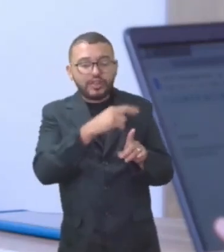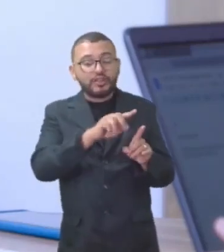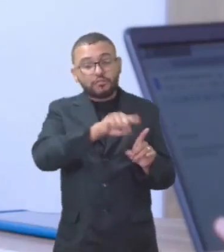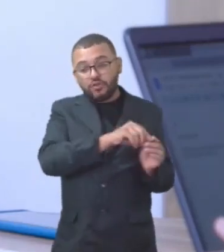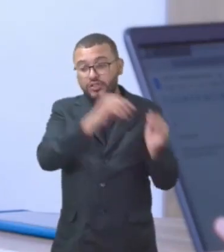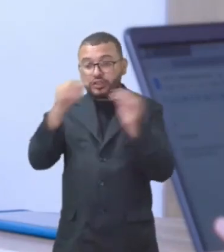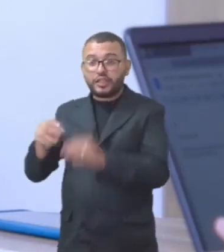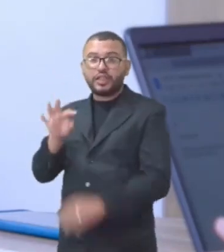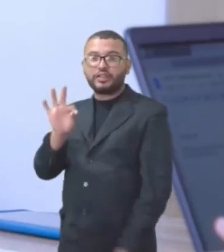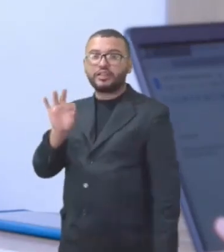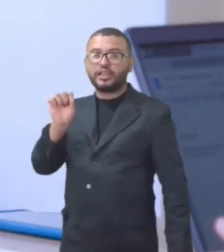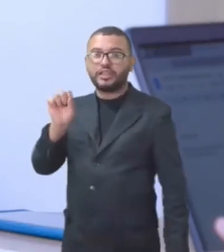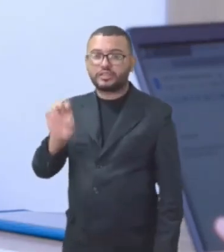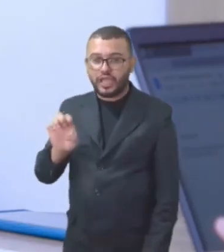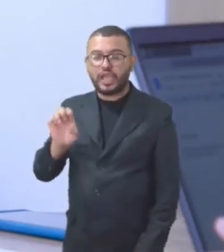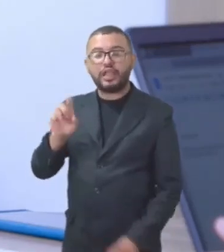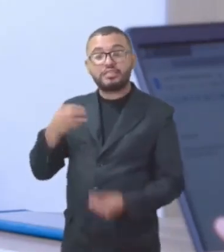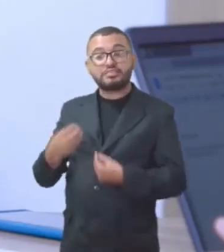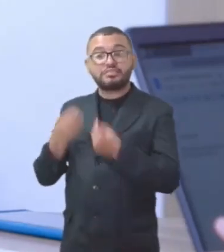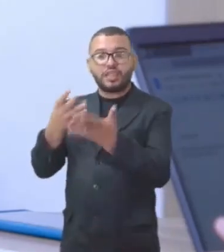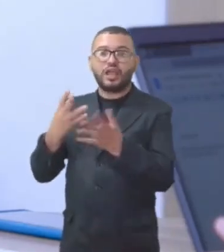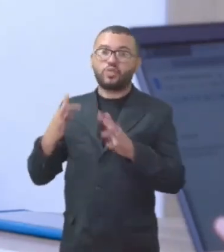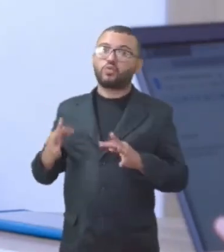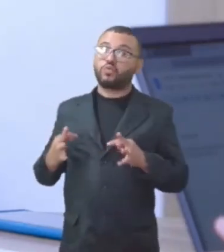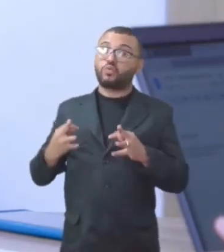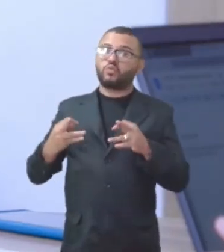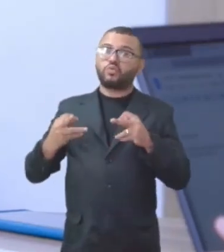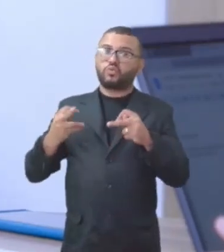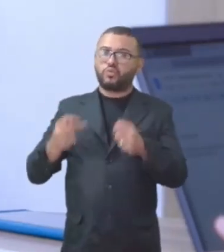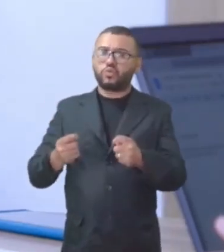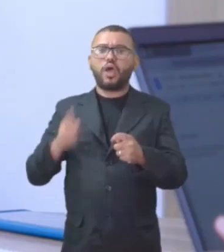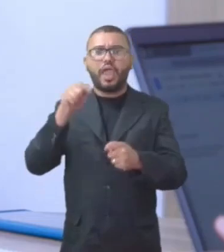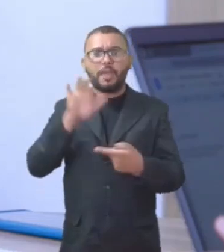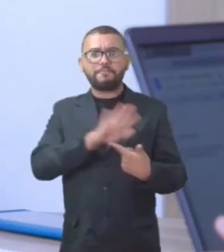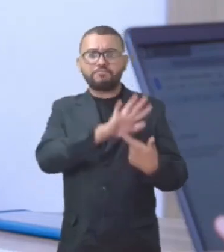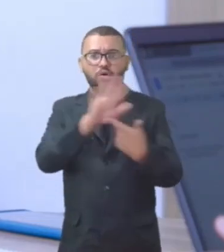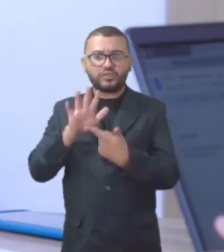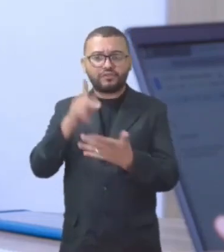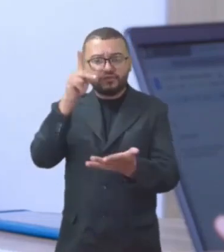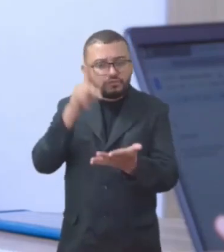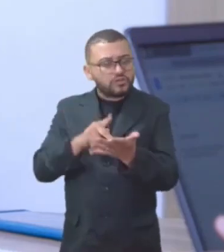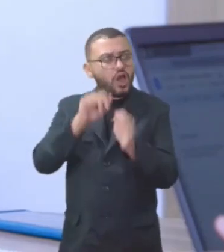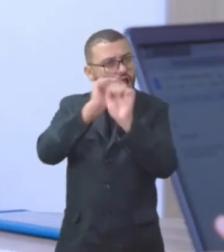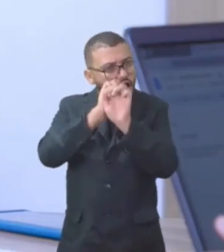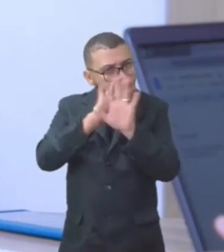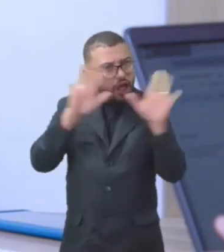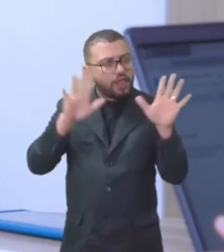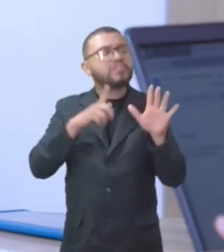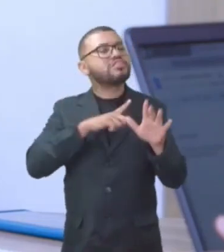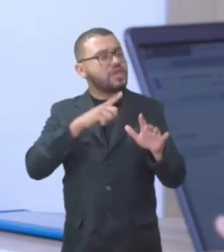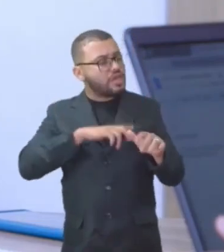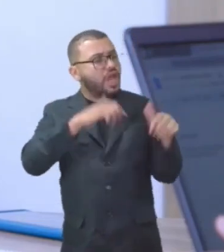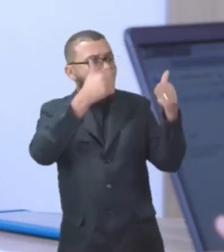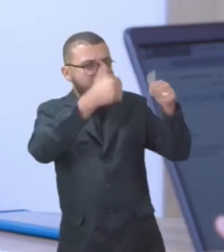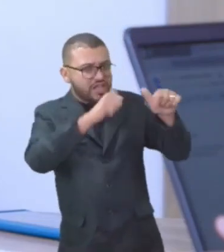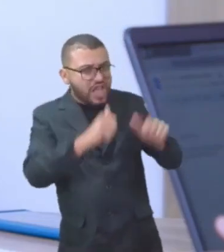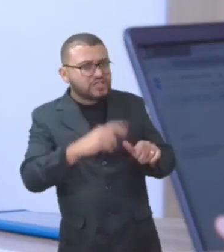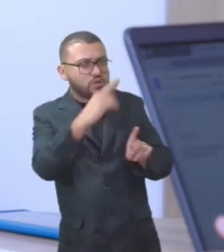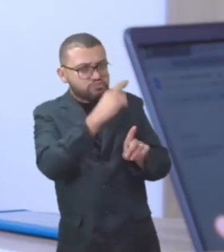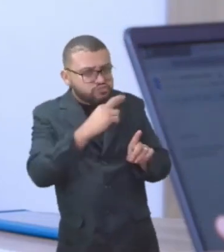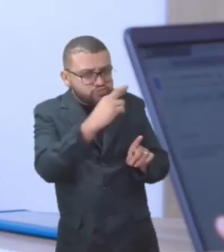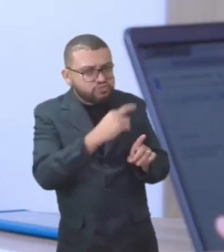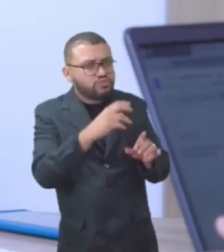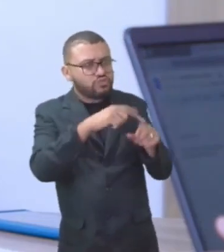do processo eleitoral. Então, é um processo totalmente transparente, plenamente auditável. Então, isso é